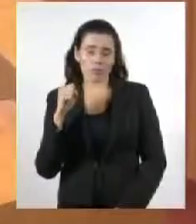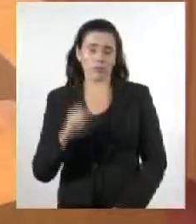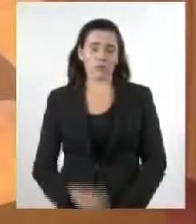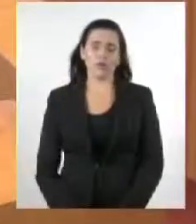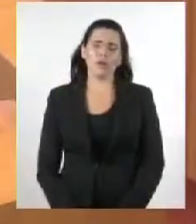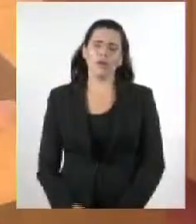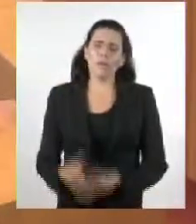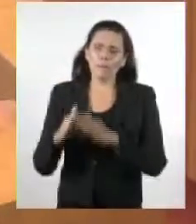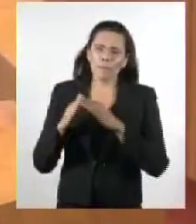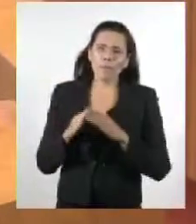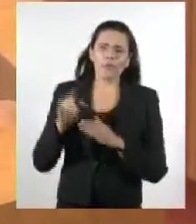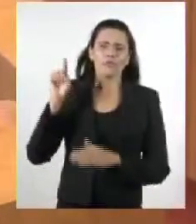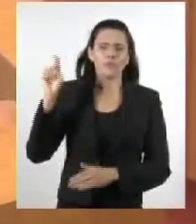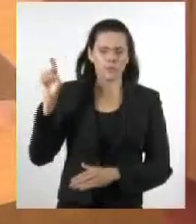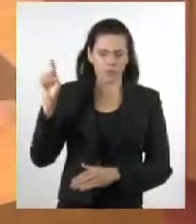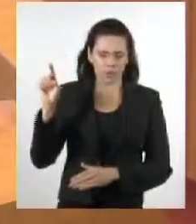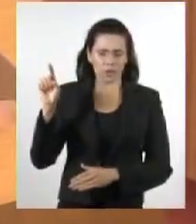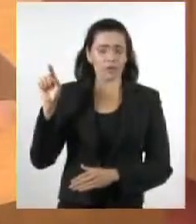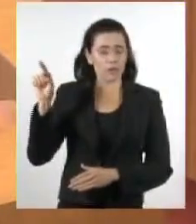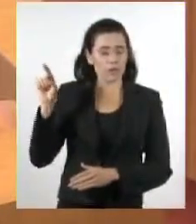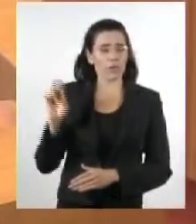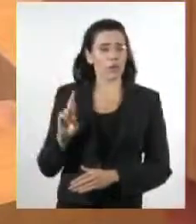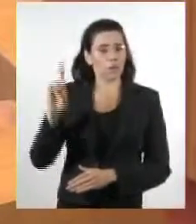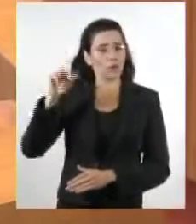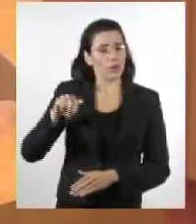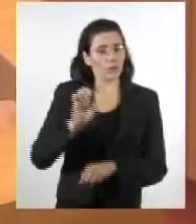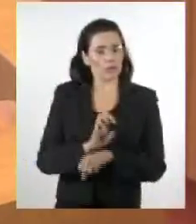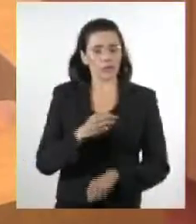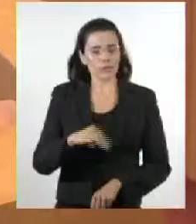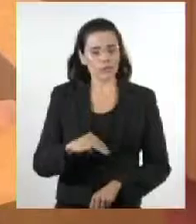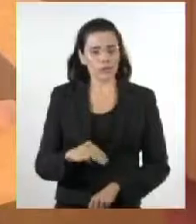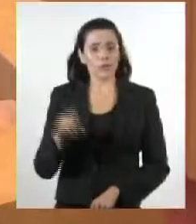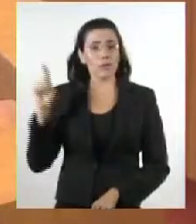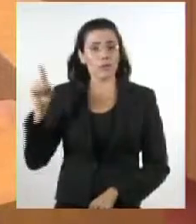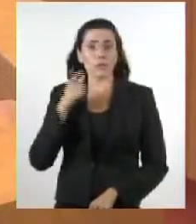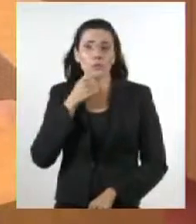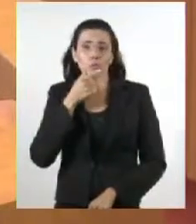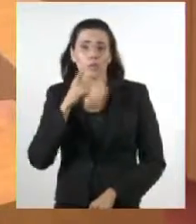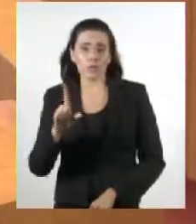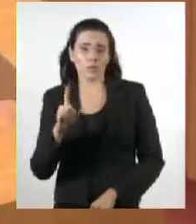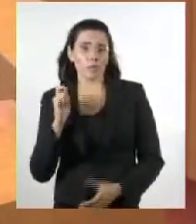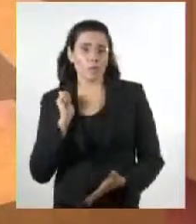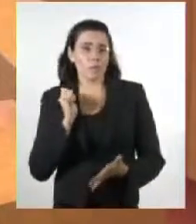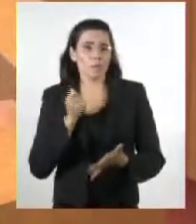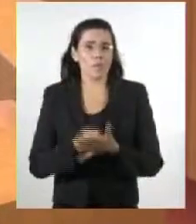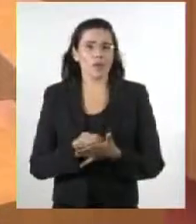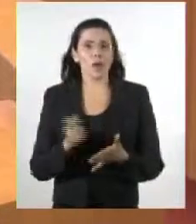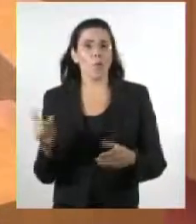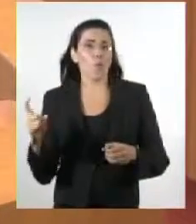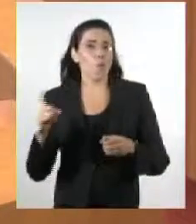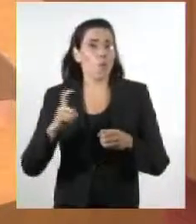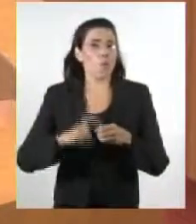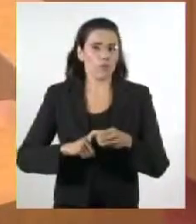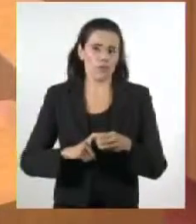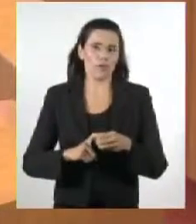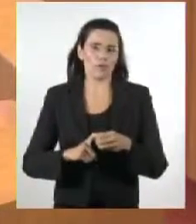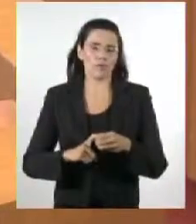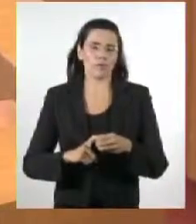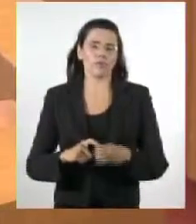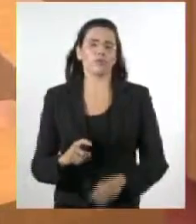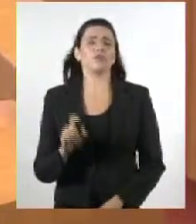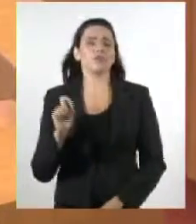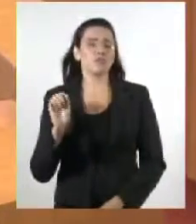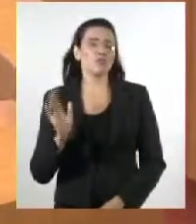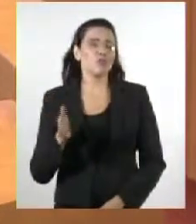Pereira, urgentemente conseguir, em primeiro lugar, o pagamento dos incentivos que foram pactuados pelo IAC, deputado